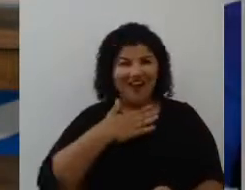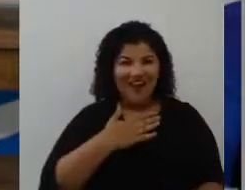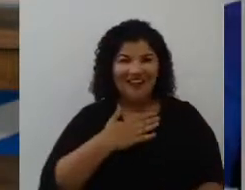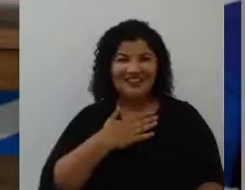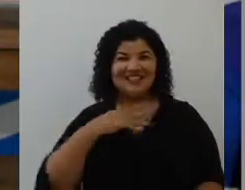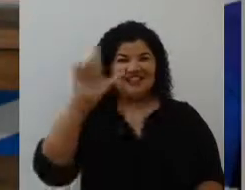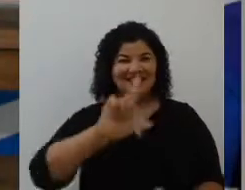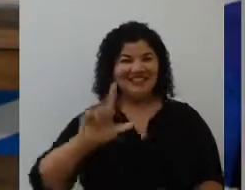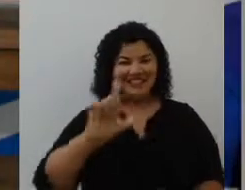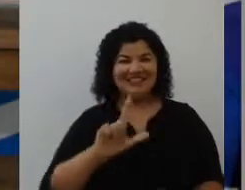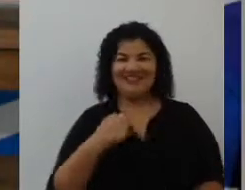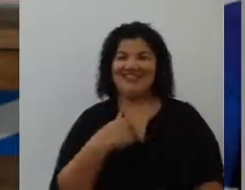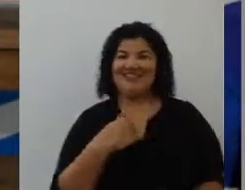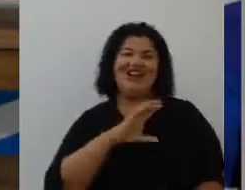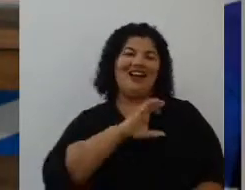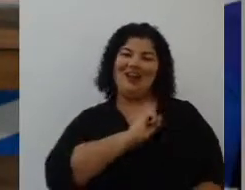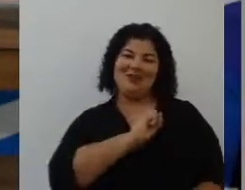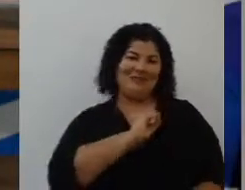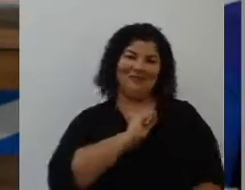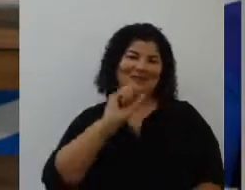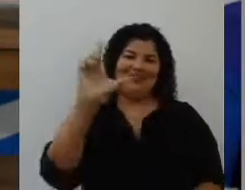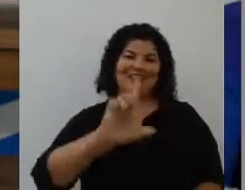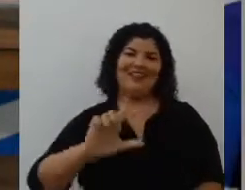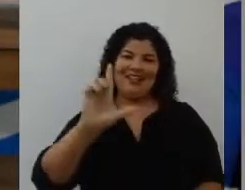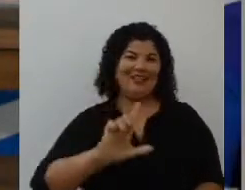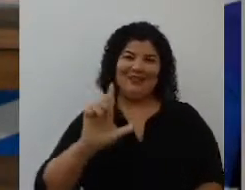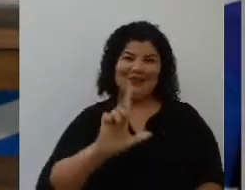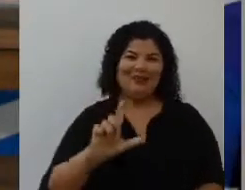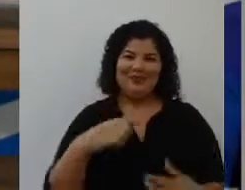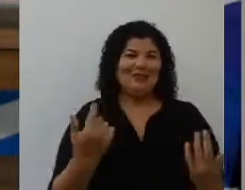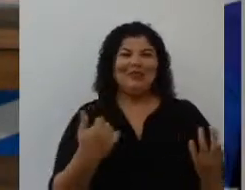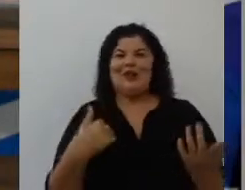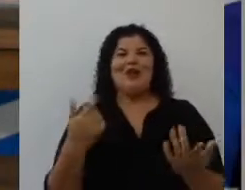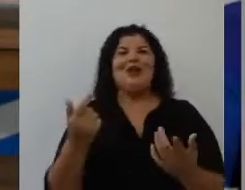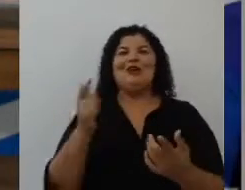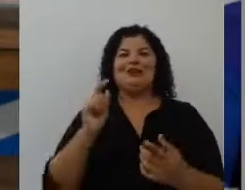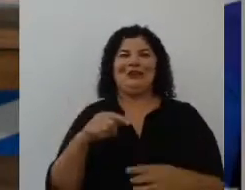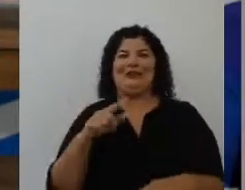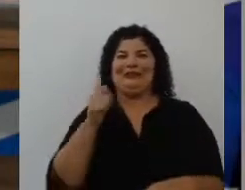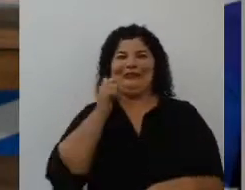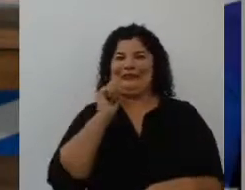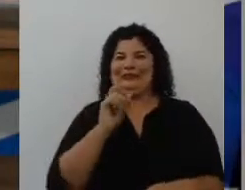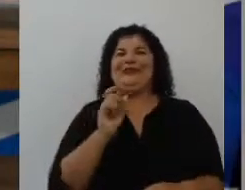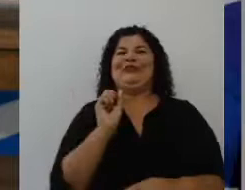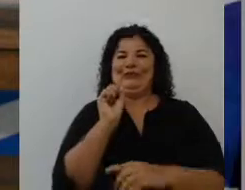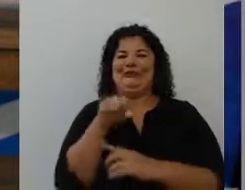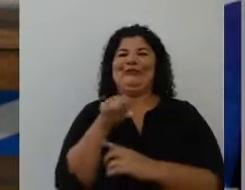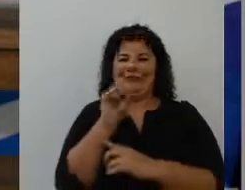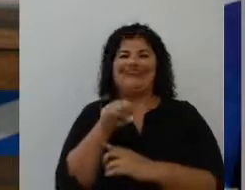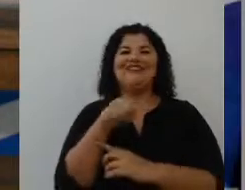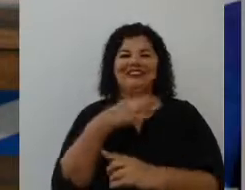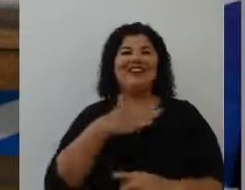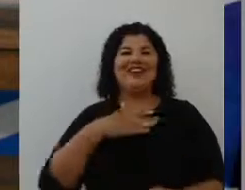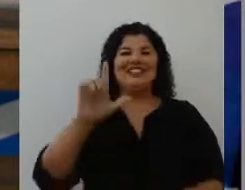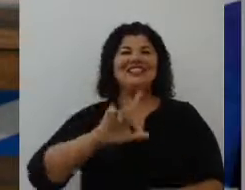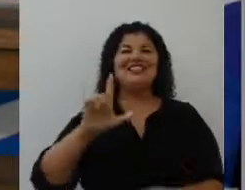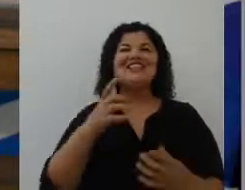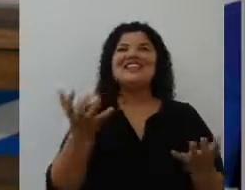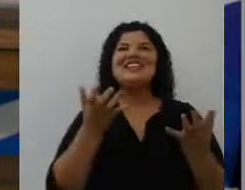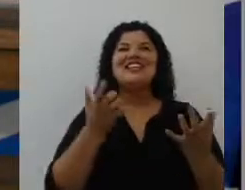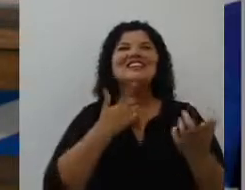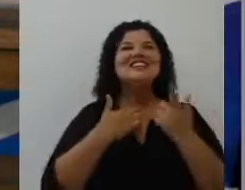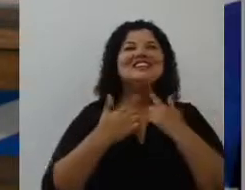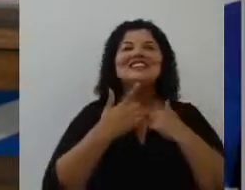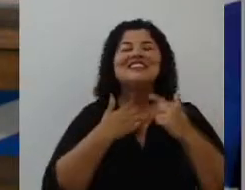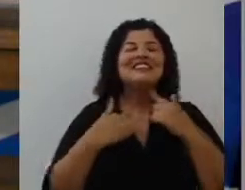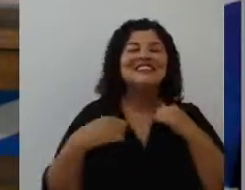literatura? Eu sou completamente apaixonado. A minha cinegrafista já balançou a cabeça, disse que adora literatura. Ela está esperando essa aula, disse que vai sentar